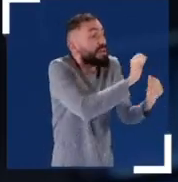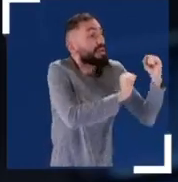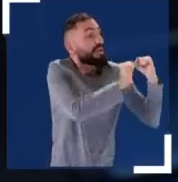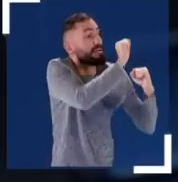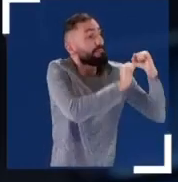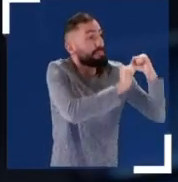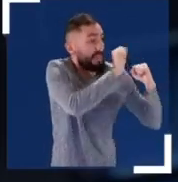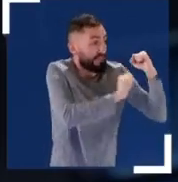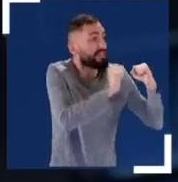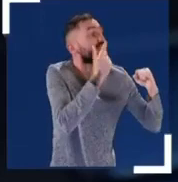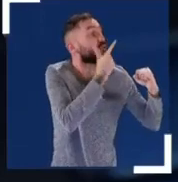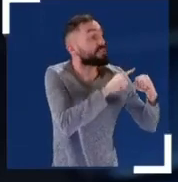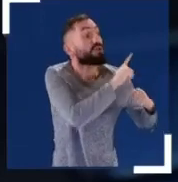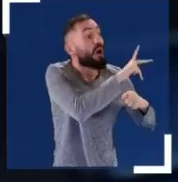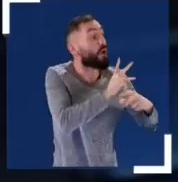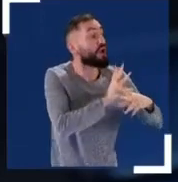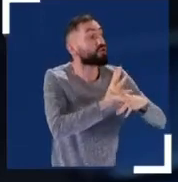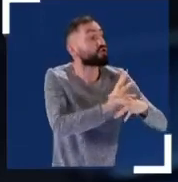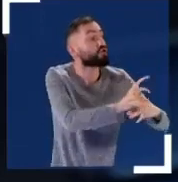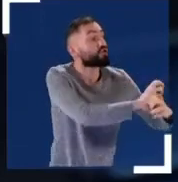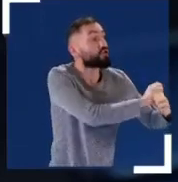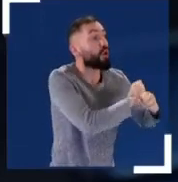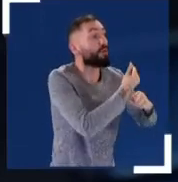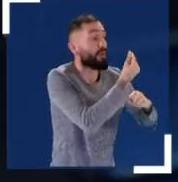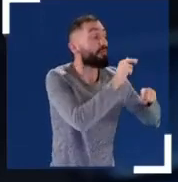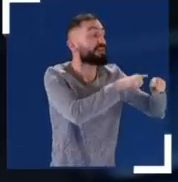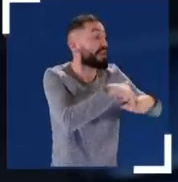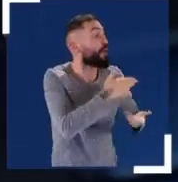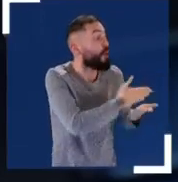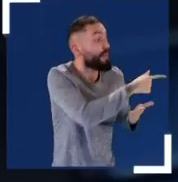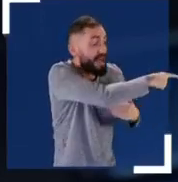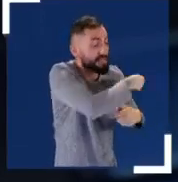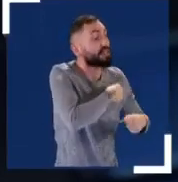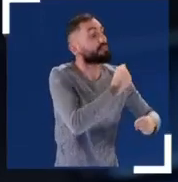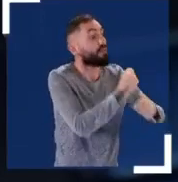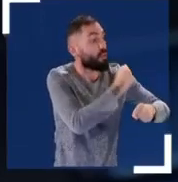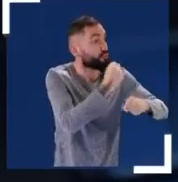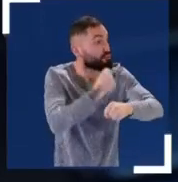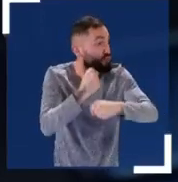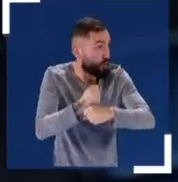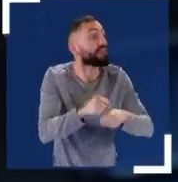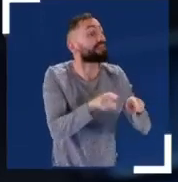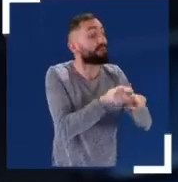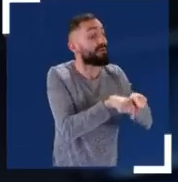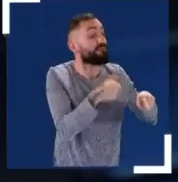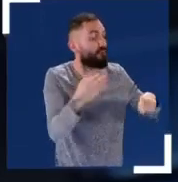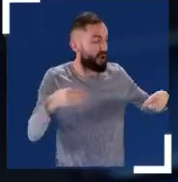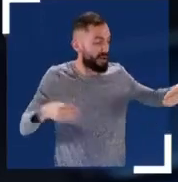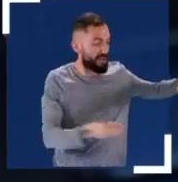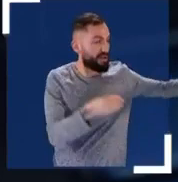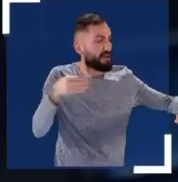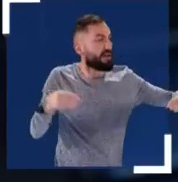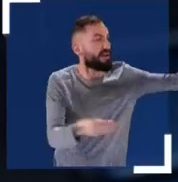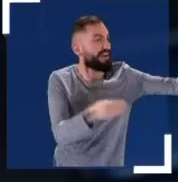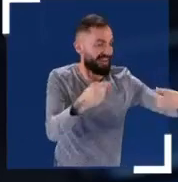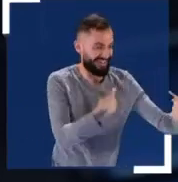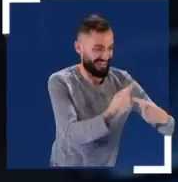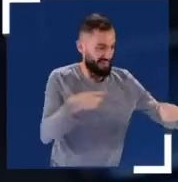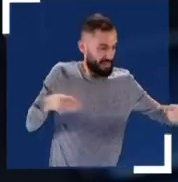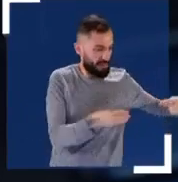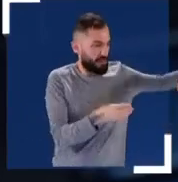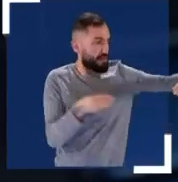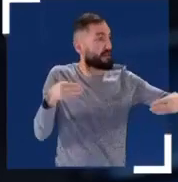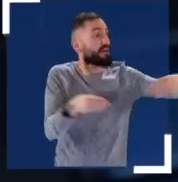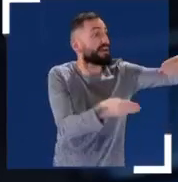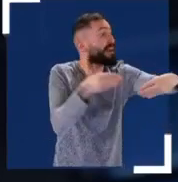nós vamos agregar aos investimentos eles cuidarem também de parte das vicinais. São Paulo tem 200 mil quilômetros de vicinais por todo o estado, as prefeituras